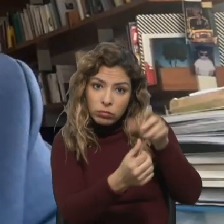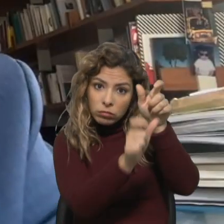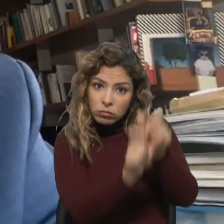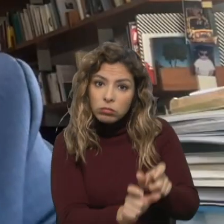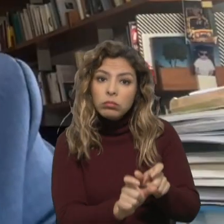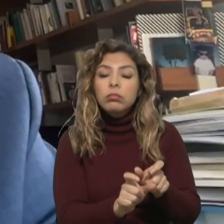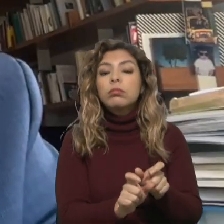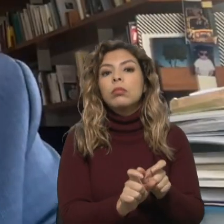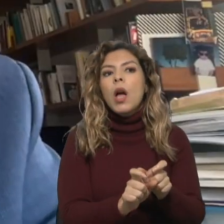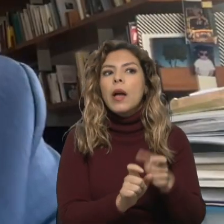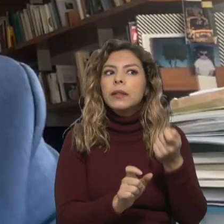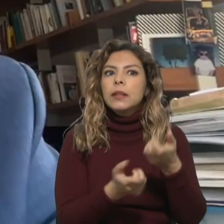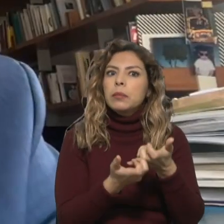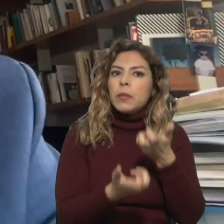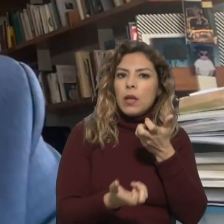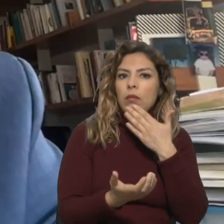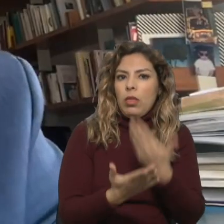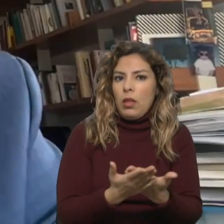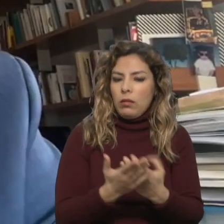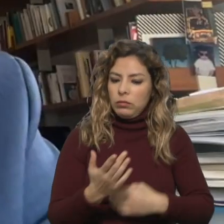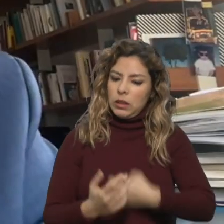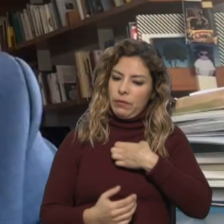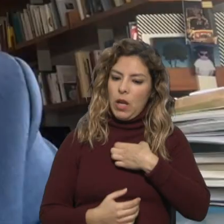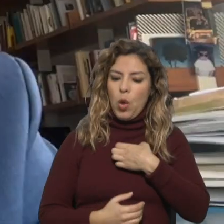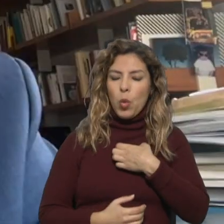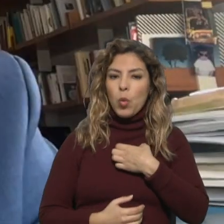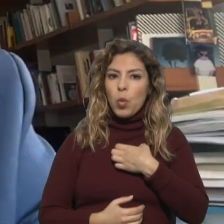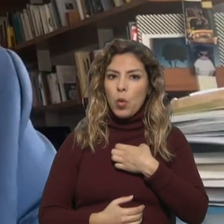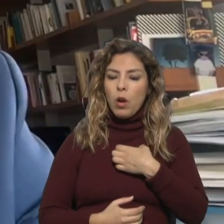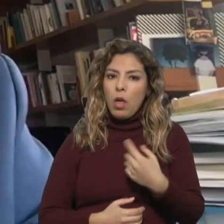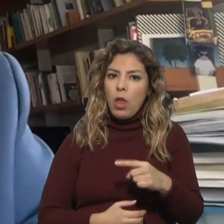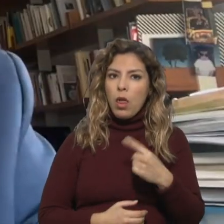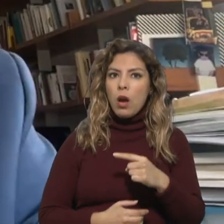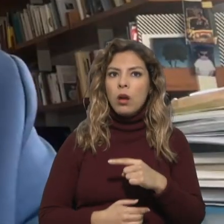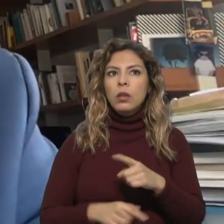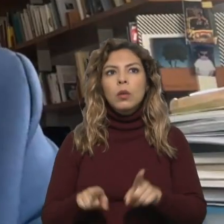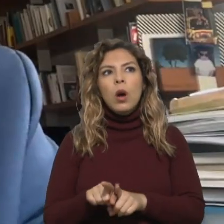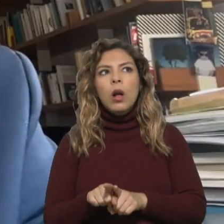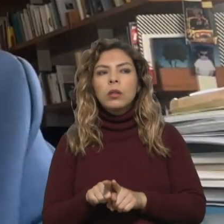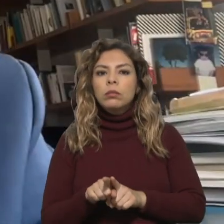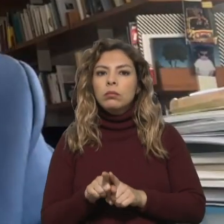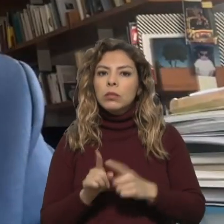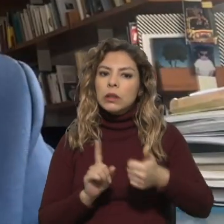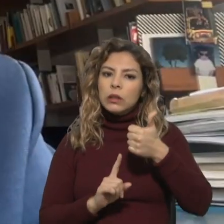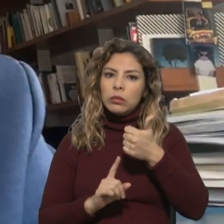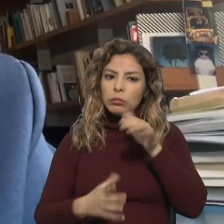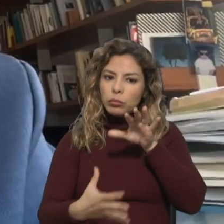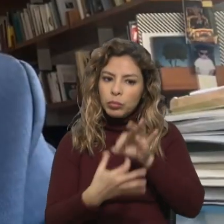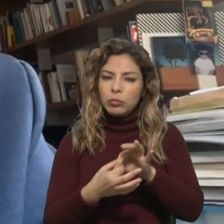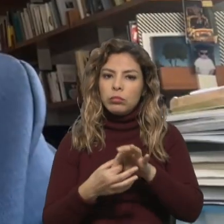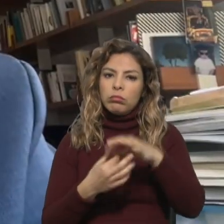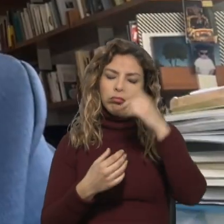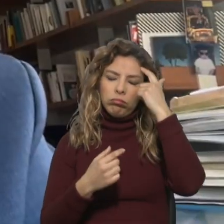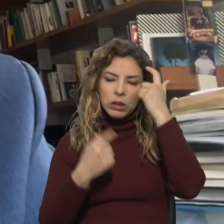um significado para além de si mesmo, nomeadamente em relação à humanidade em primeiro lugar, tendo em conta o